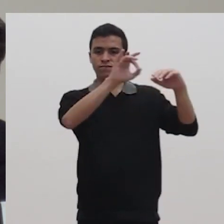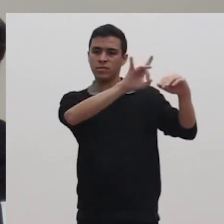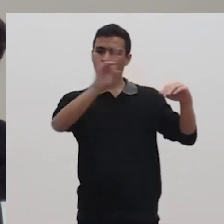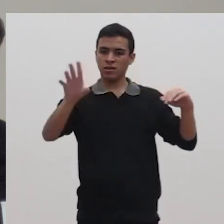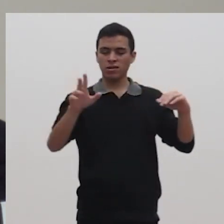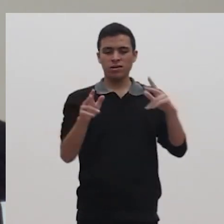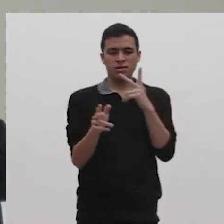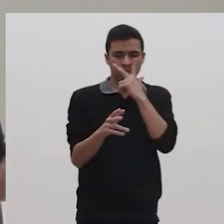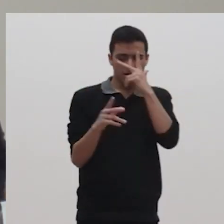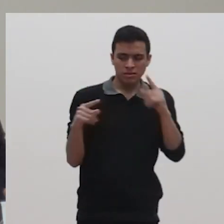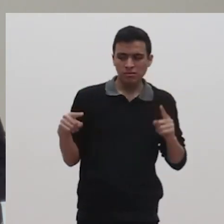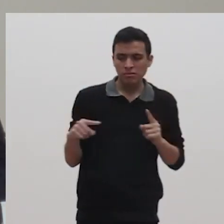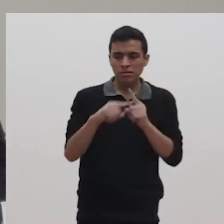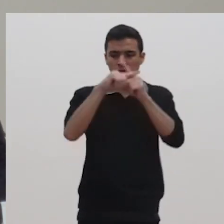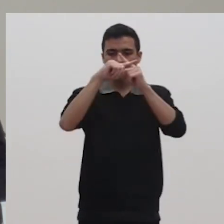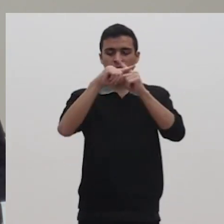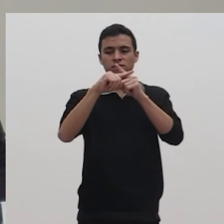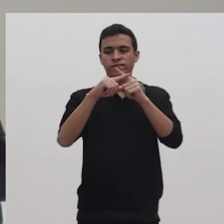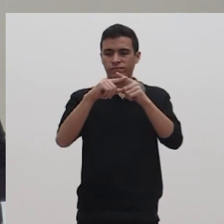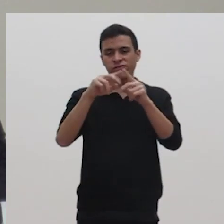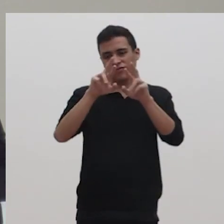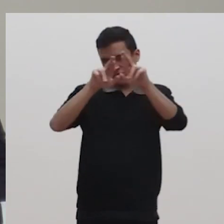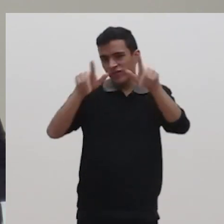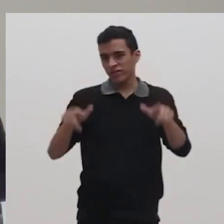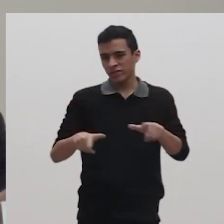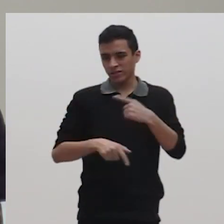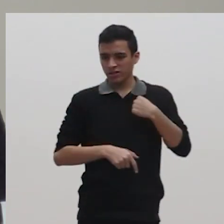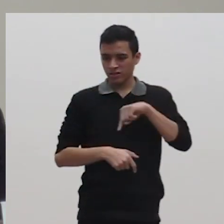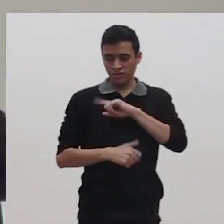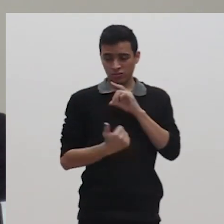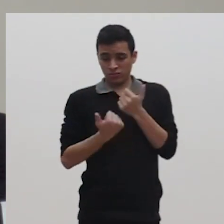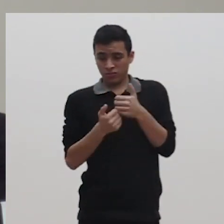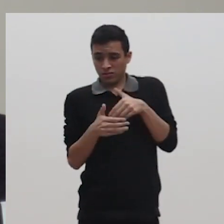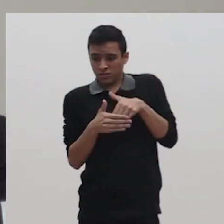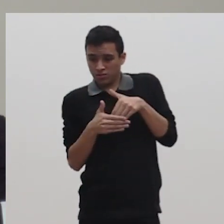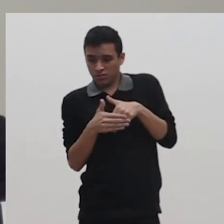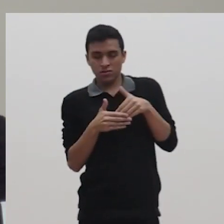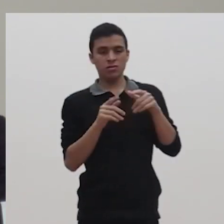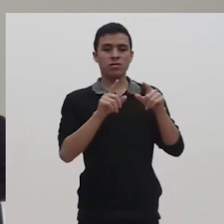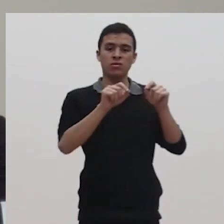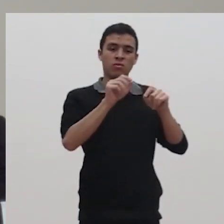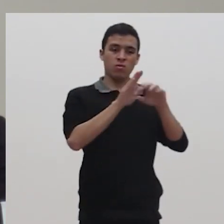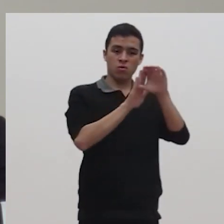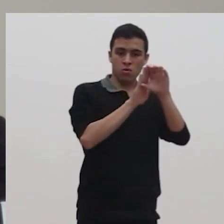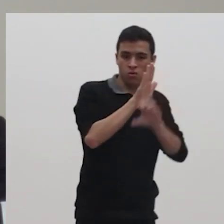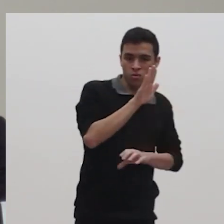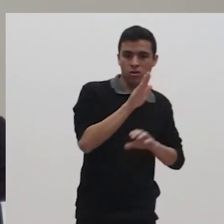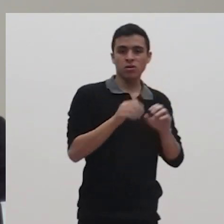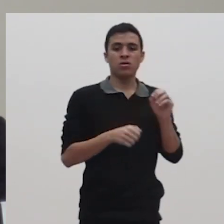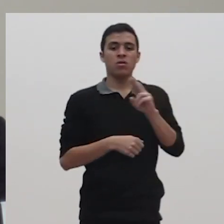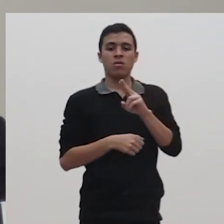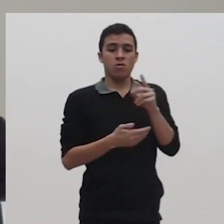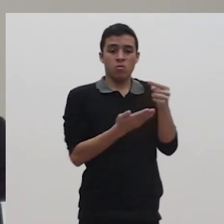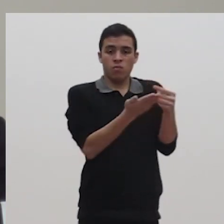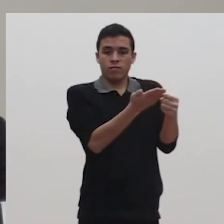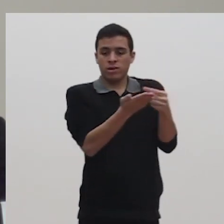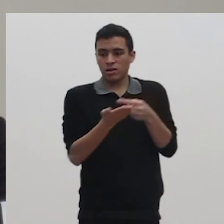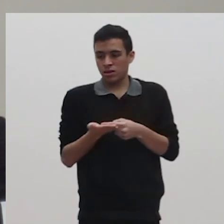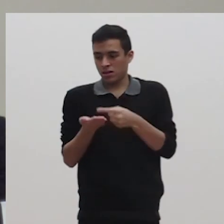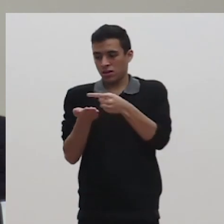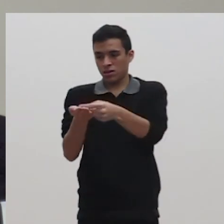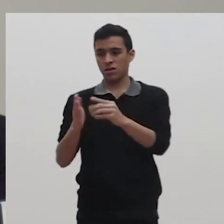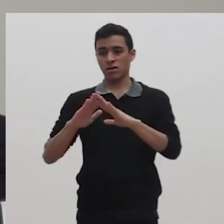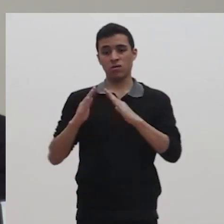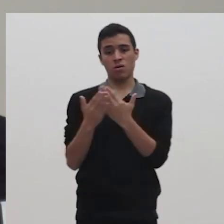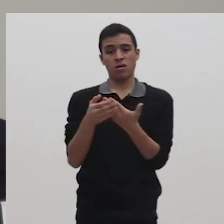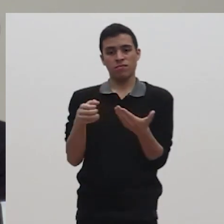uma cruzada, né, para que a gente substitua a eleição por concurso, ou para que combine, no caso da escola